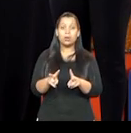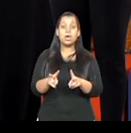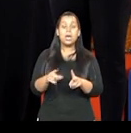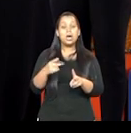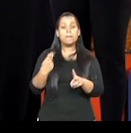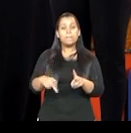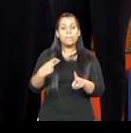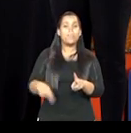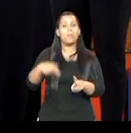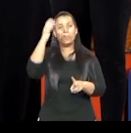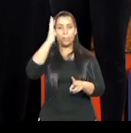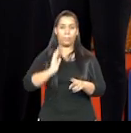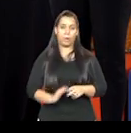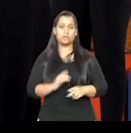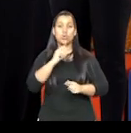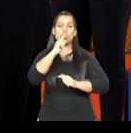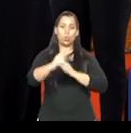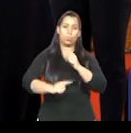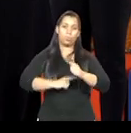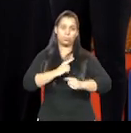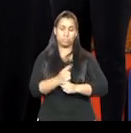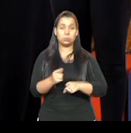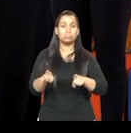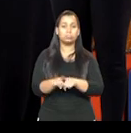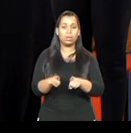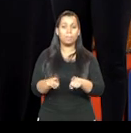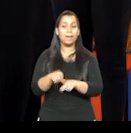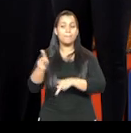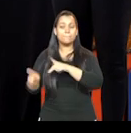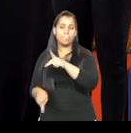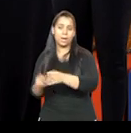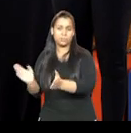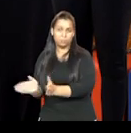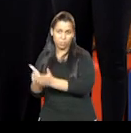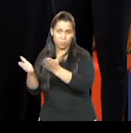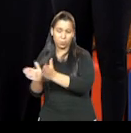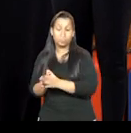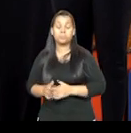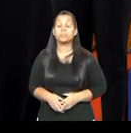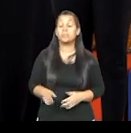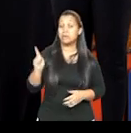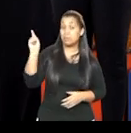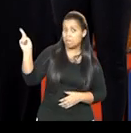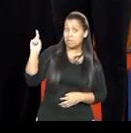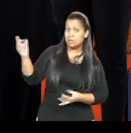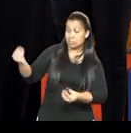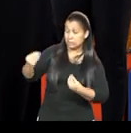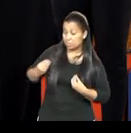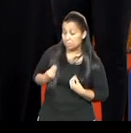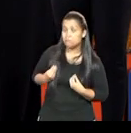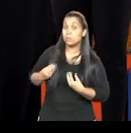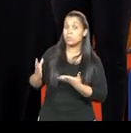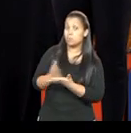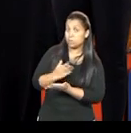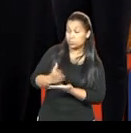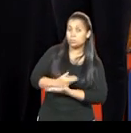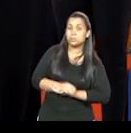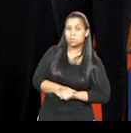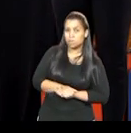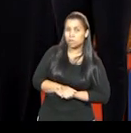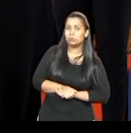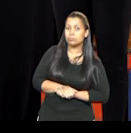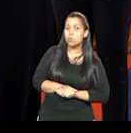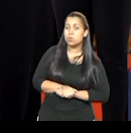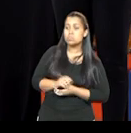nosso país e principalmente nos países subdesenvolvidos. O Milton recebeu por esse livro e por sua obra um prêmio